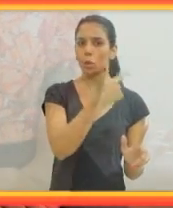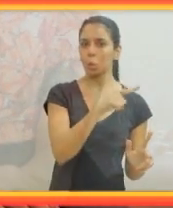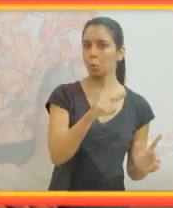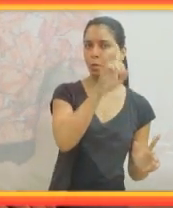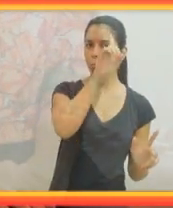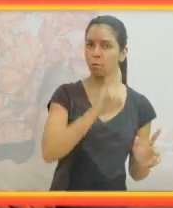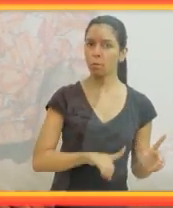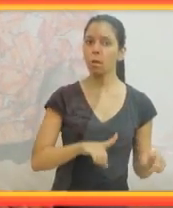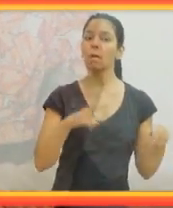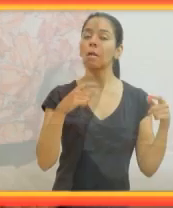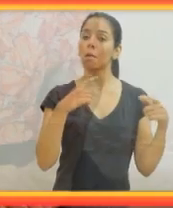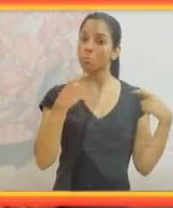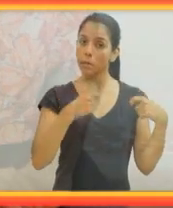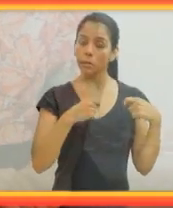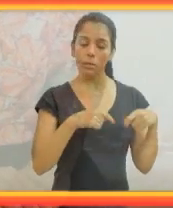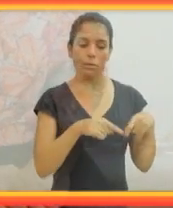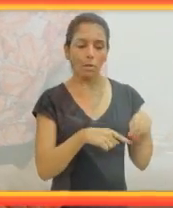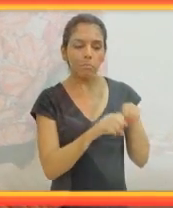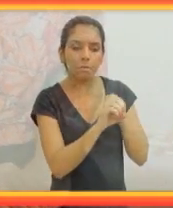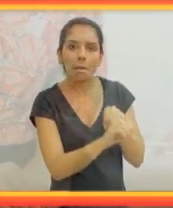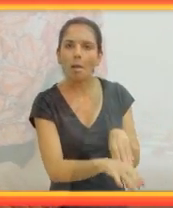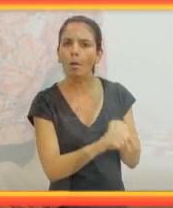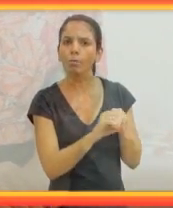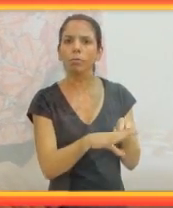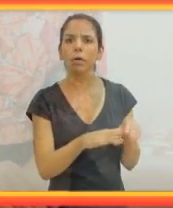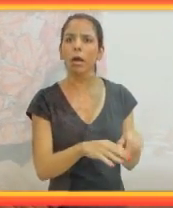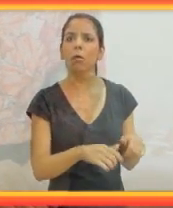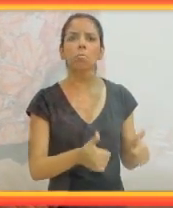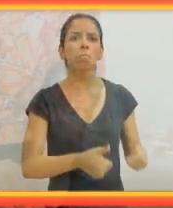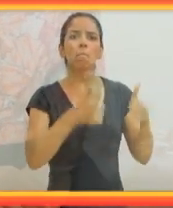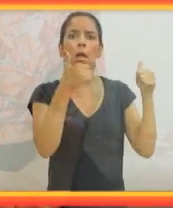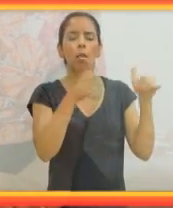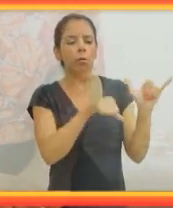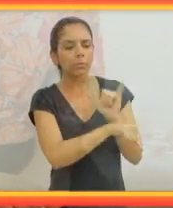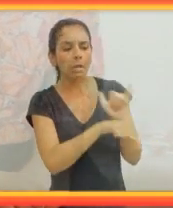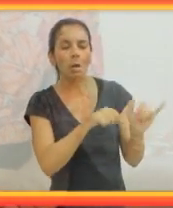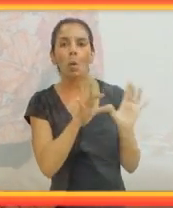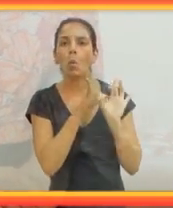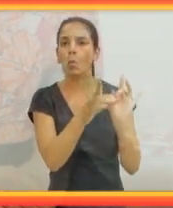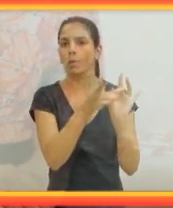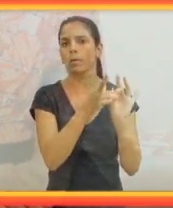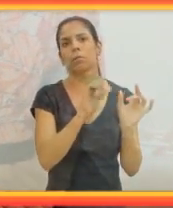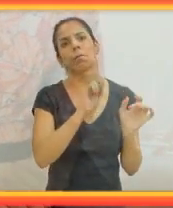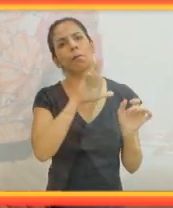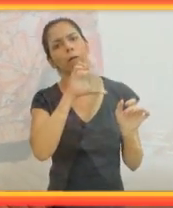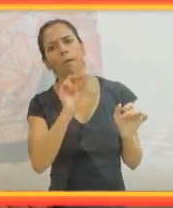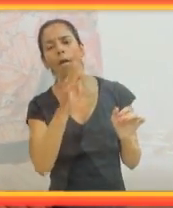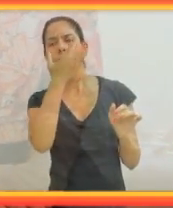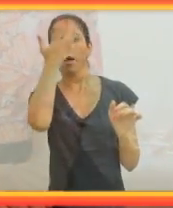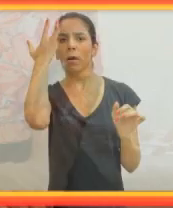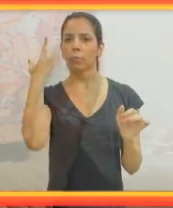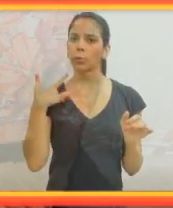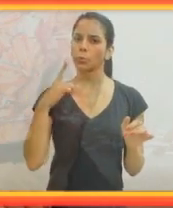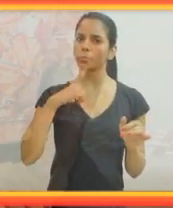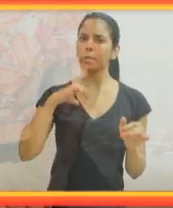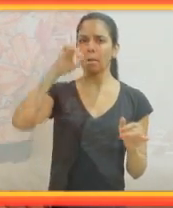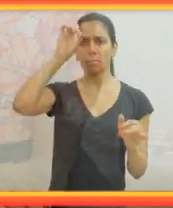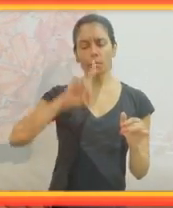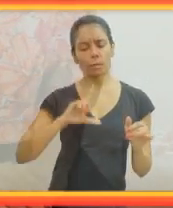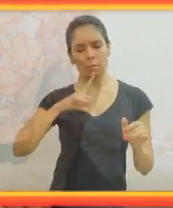tem. Tente criar da melhor maneira, unindo. É claro que a pessoa com deficiência